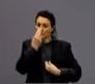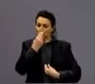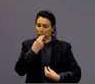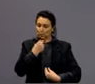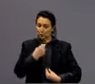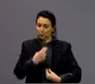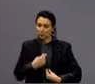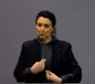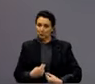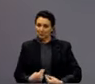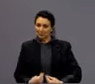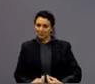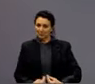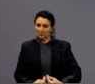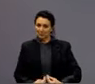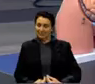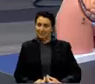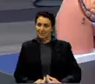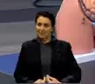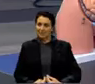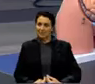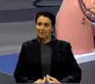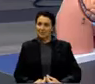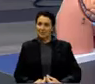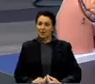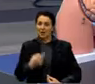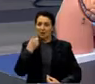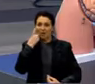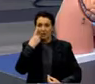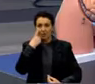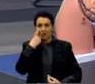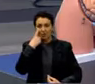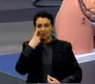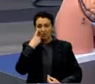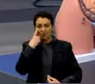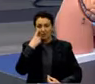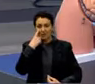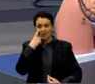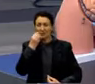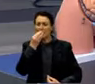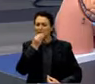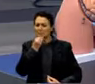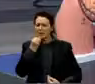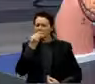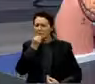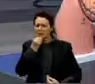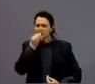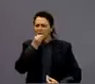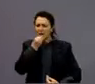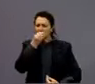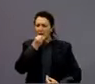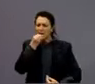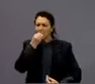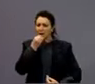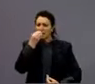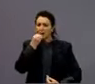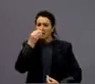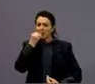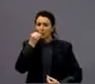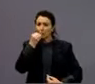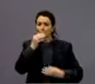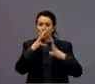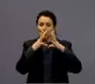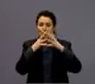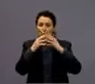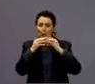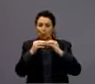micromoléculas. Então, vamos ver aí que aqui, essa parte que estava mais mastigada, né? Já está bem